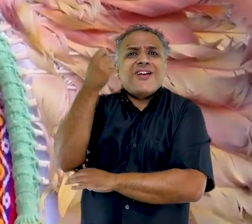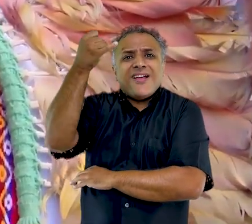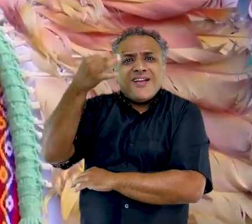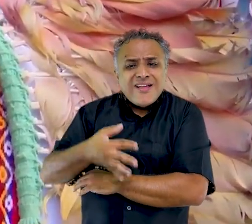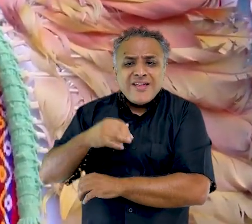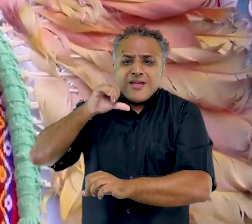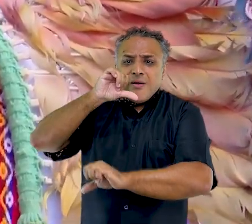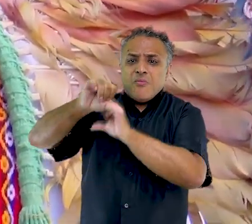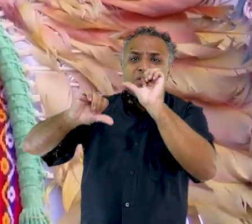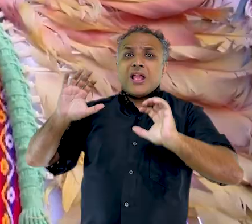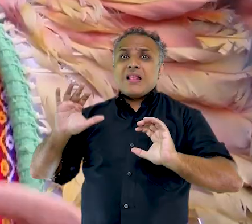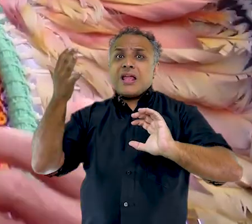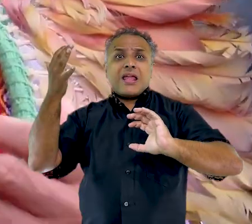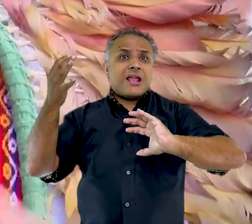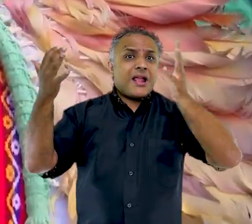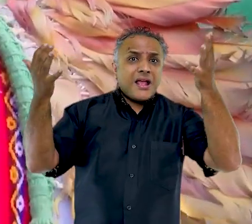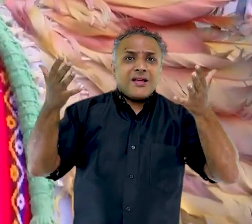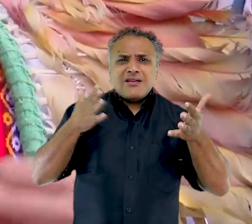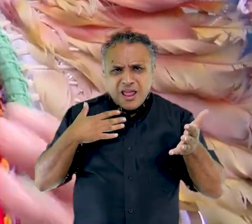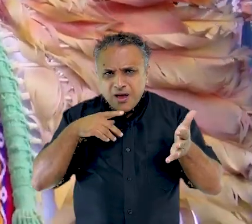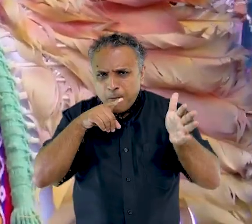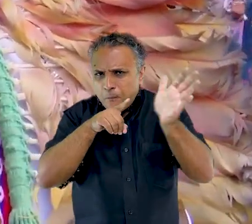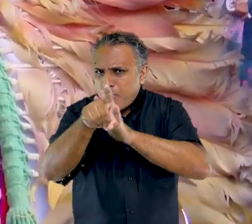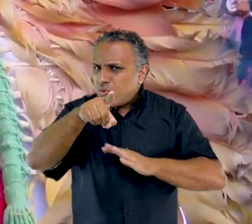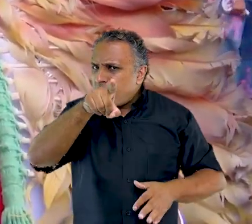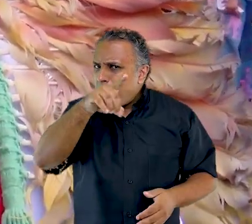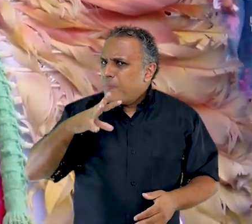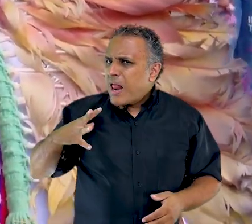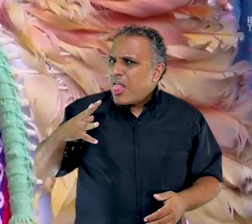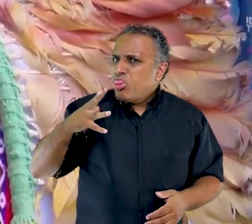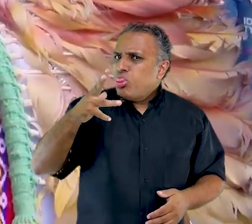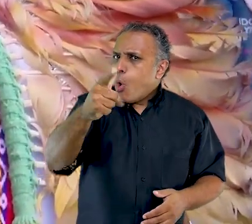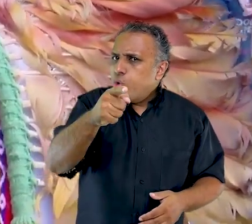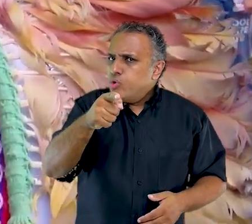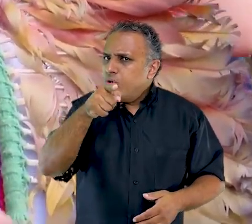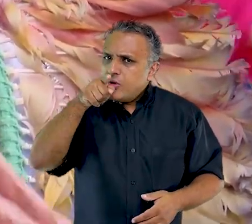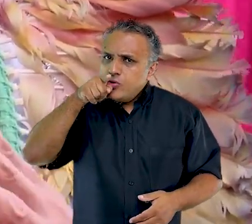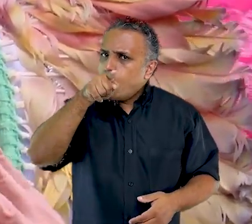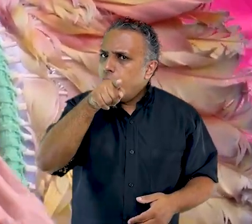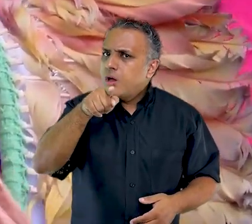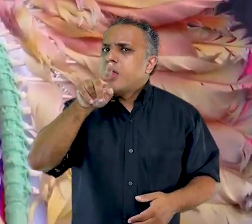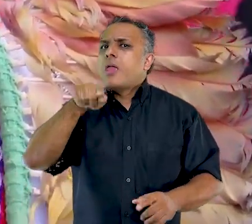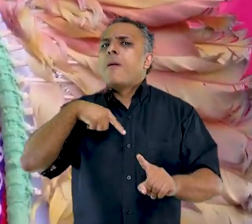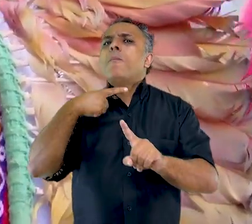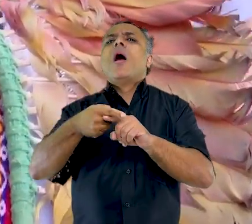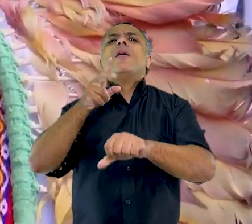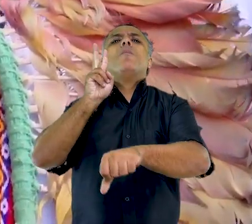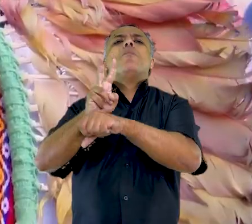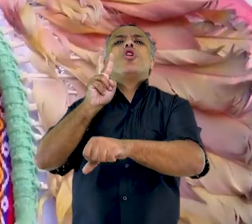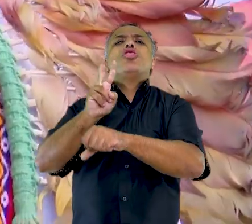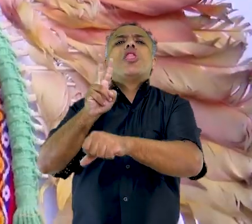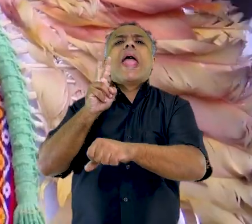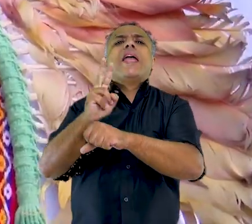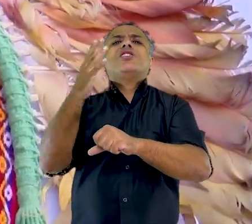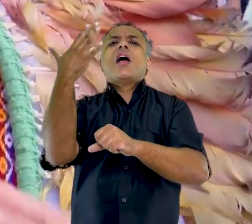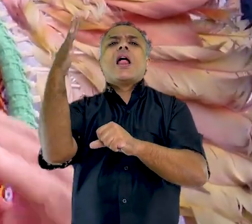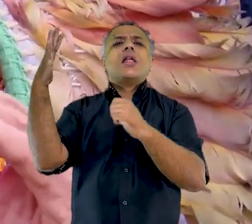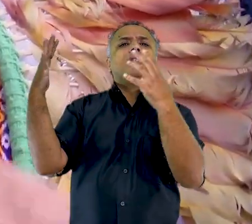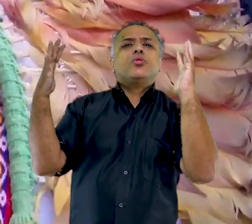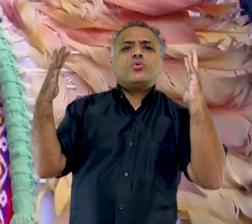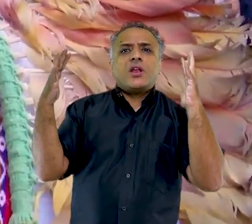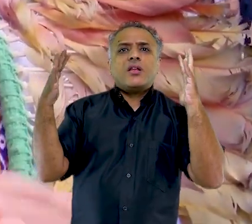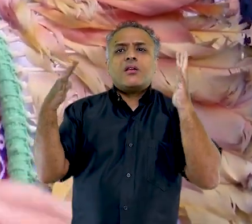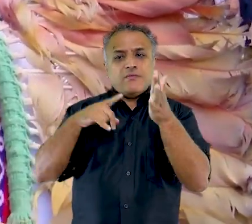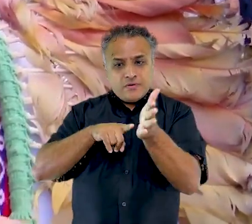de mudanças climáticas. E eu quero perguntar para todos, falar aqui para vocês, quem que mais protege a natureza? Você fizer